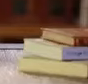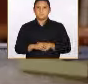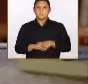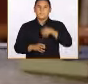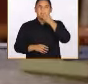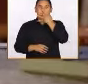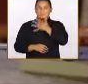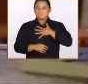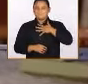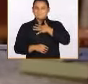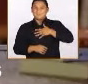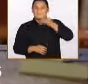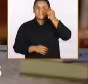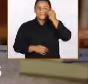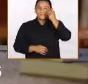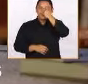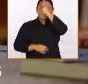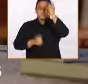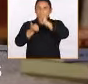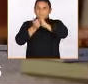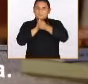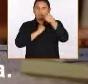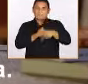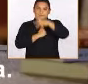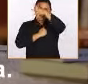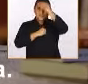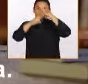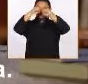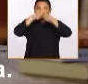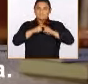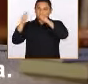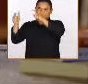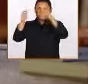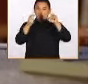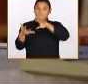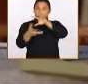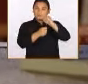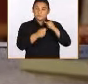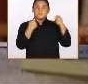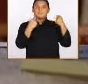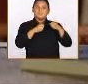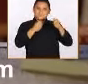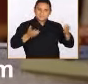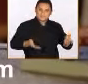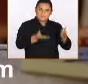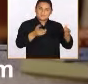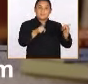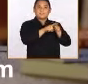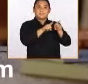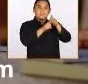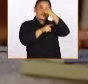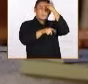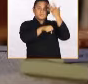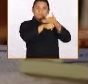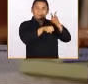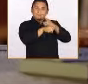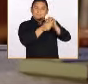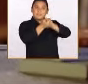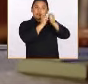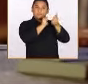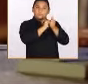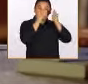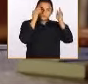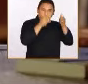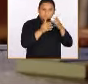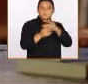É muito bom ver atletas elevando o nome de Manaus em competições mundo afora. É preciso, porém, investir também naqueles que buscam esporte apenas